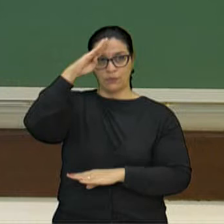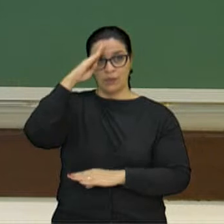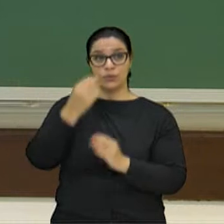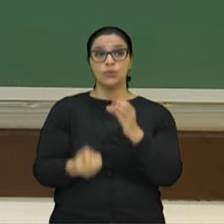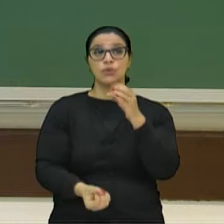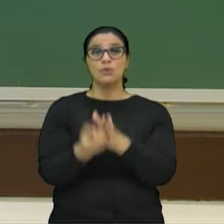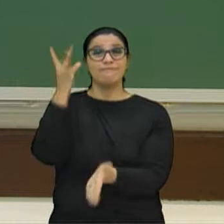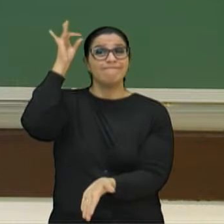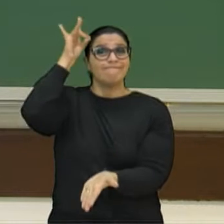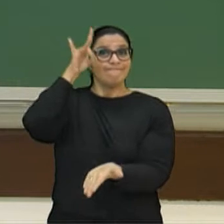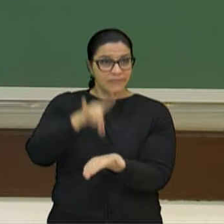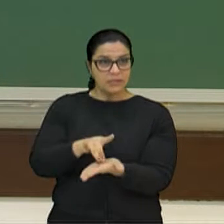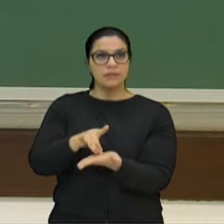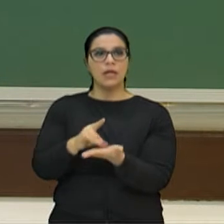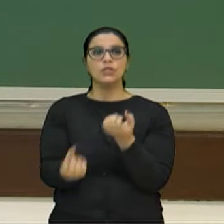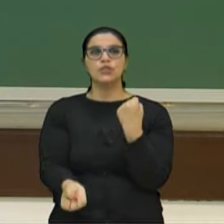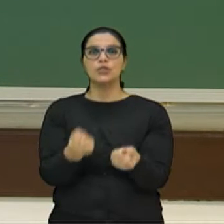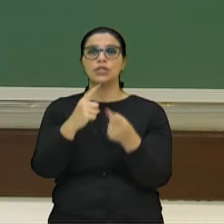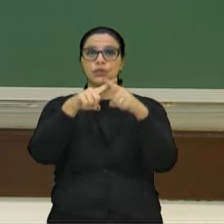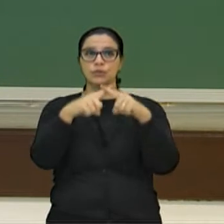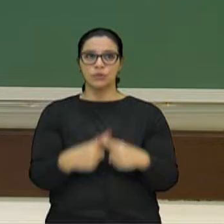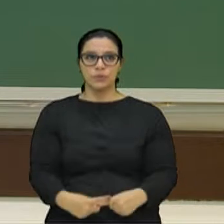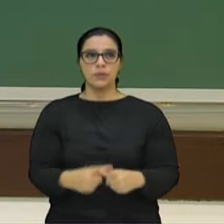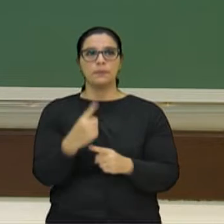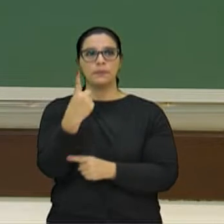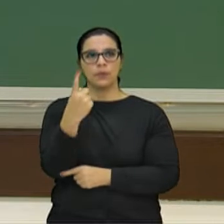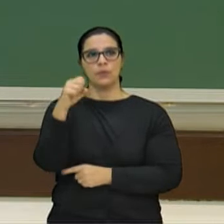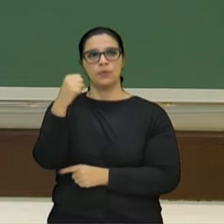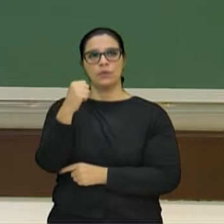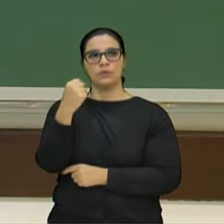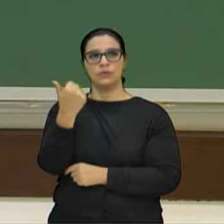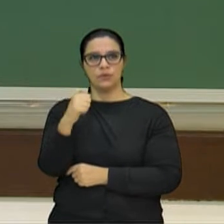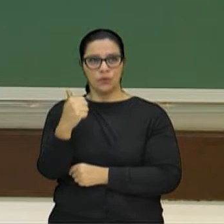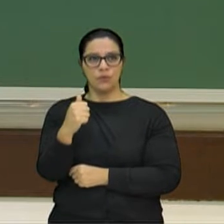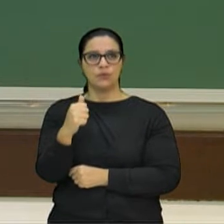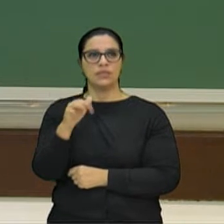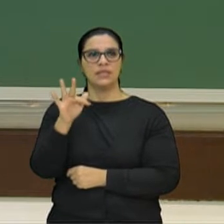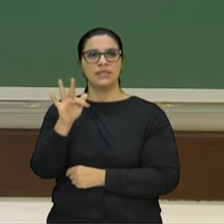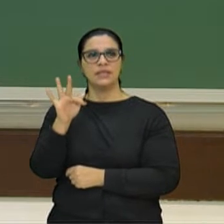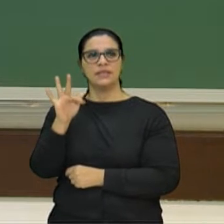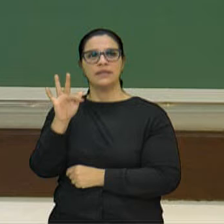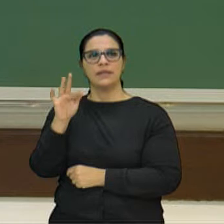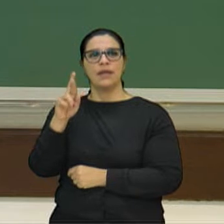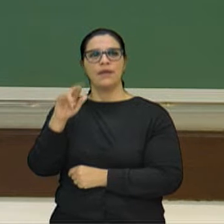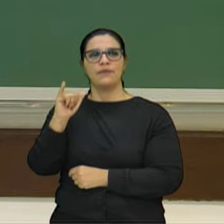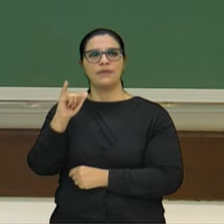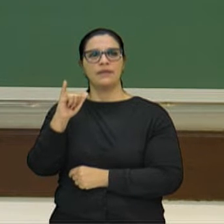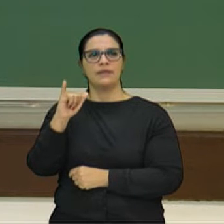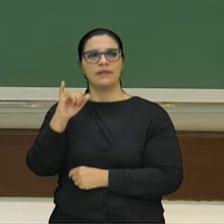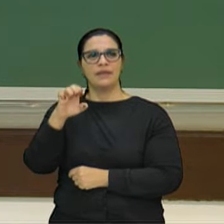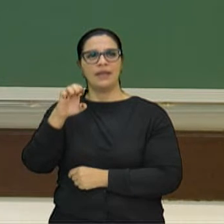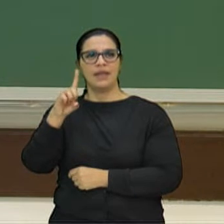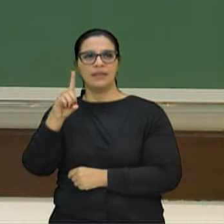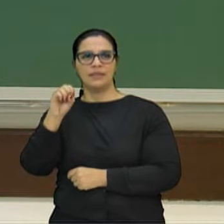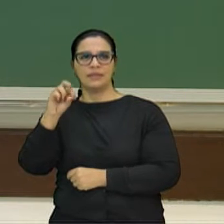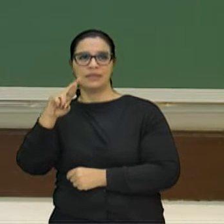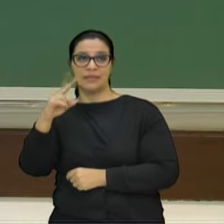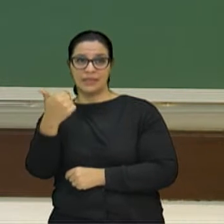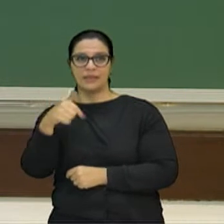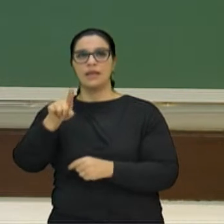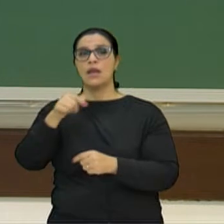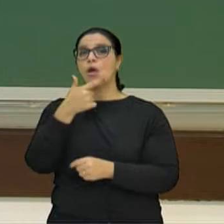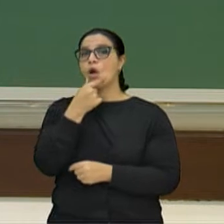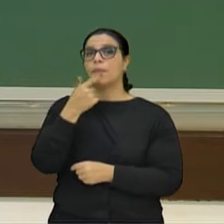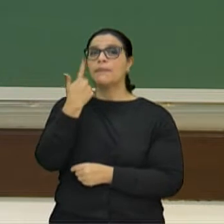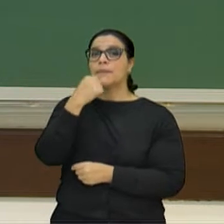surgimento oficial, no caso da ginástica de competição, é de 1811, por Friedrich Ludwig Ramm, que é o pai da